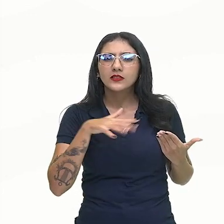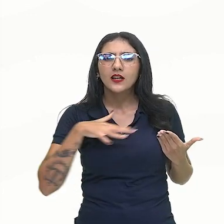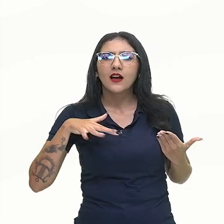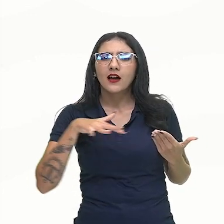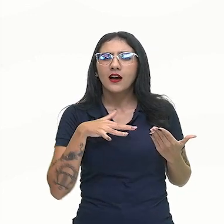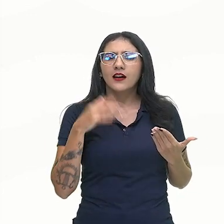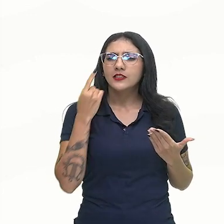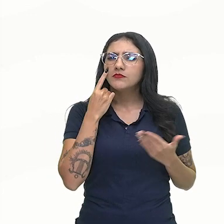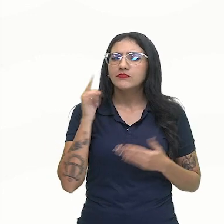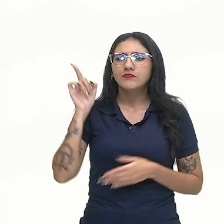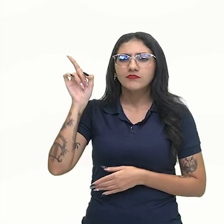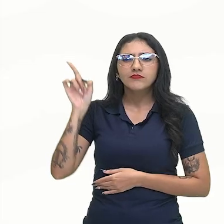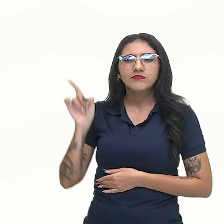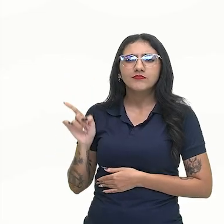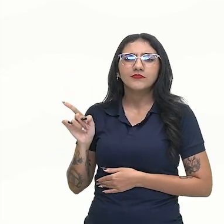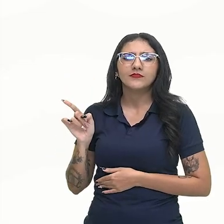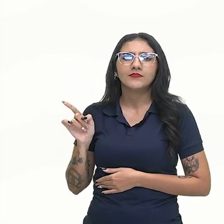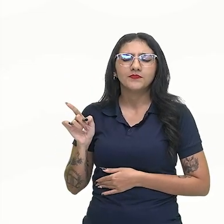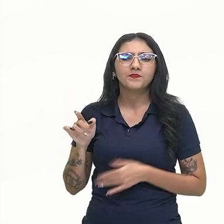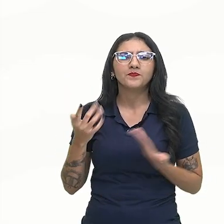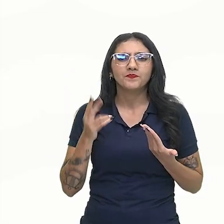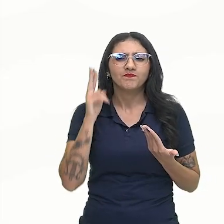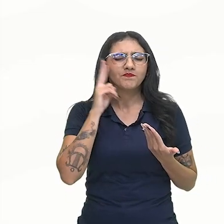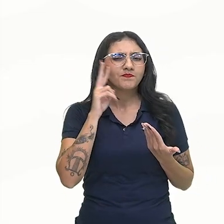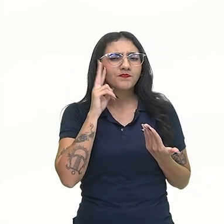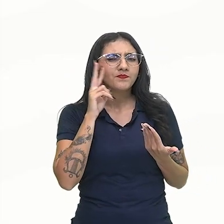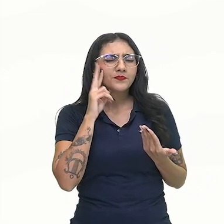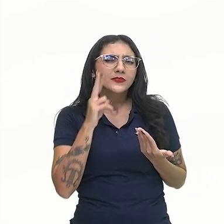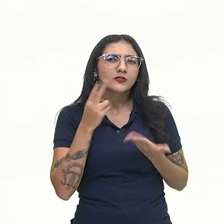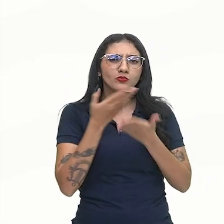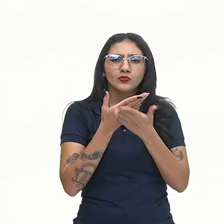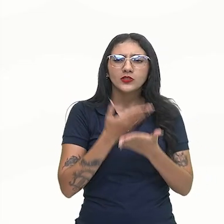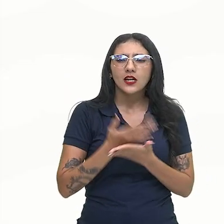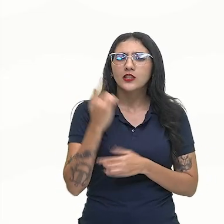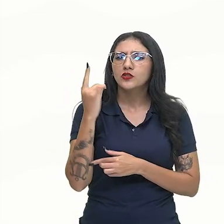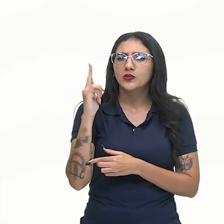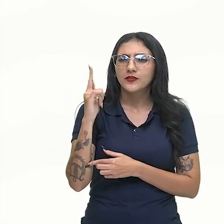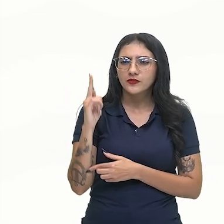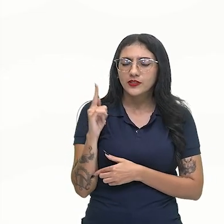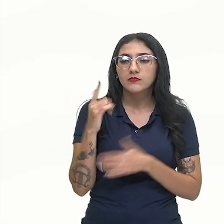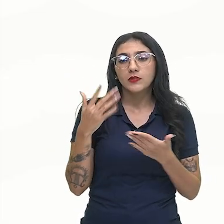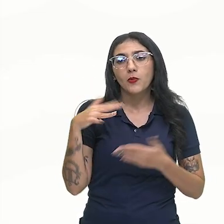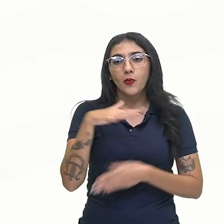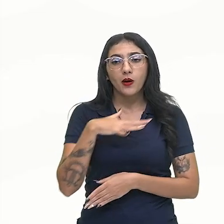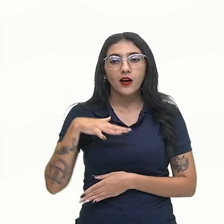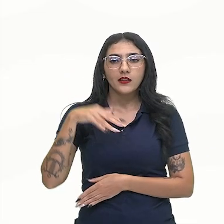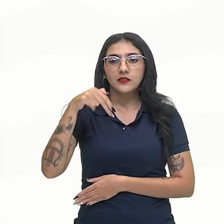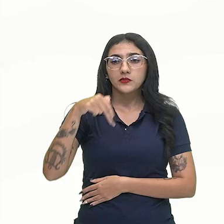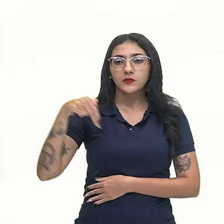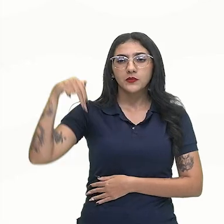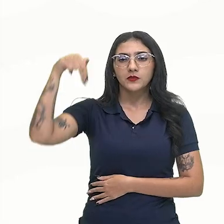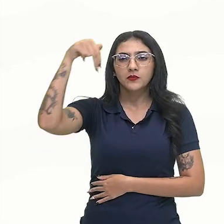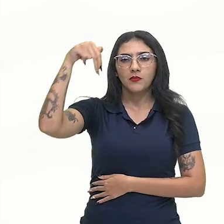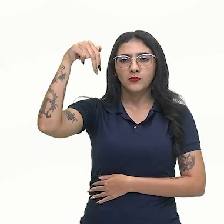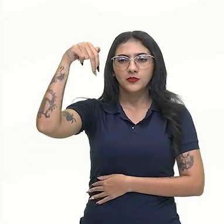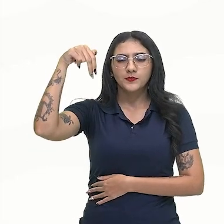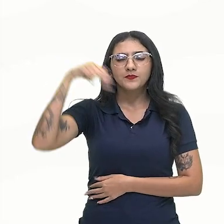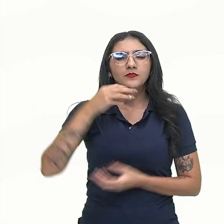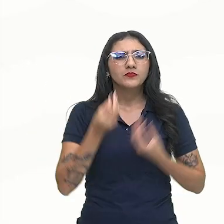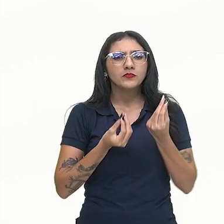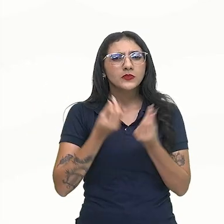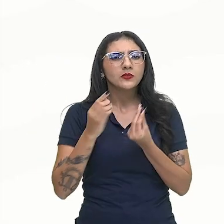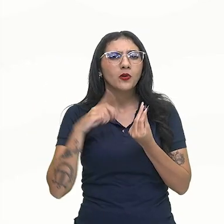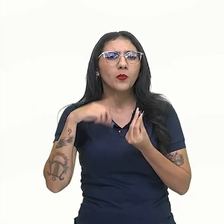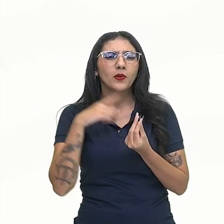dentre essas aqui? Bem, lá na aula de geografia, eu aprendi que a minha região é a região norte. Como é que está